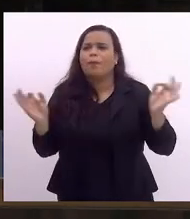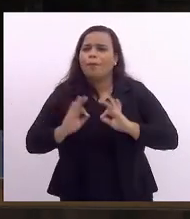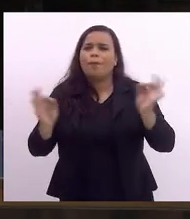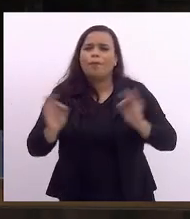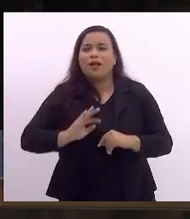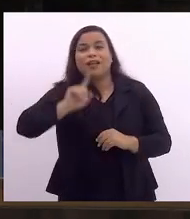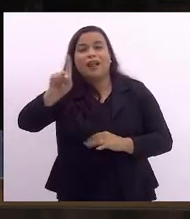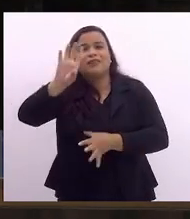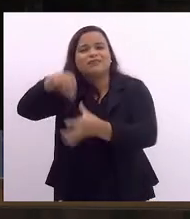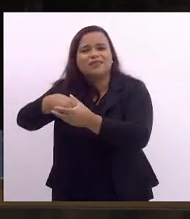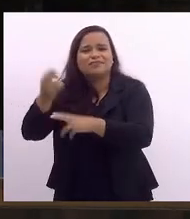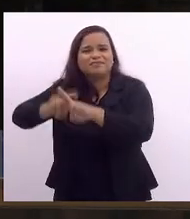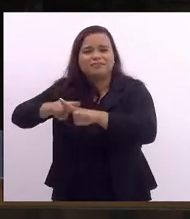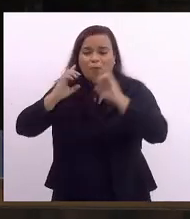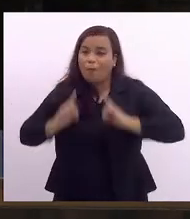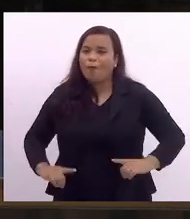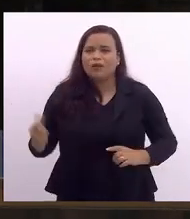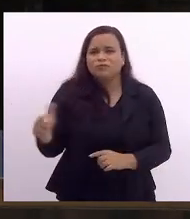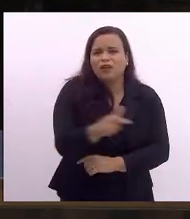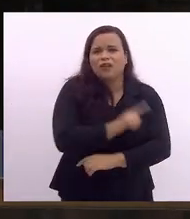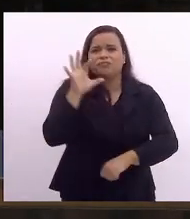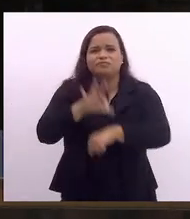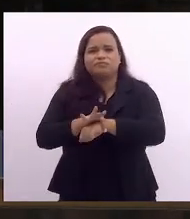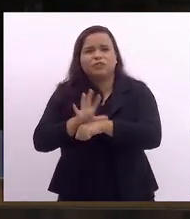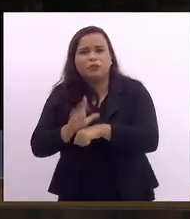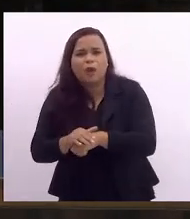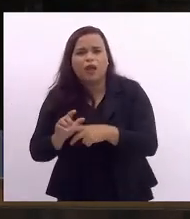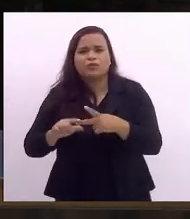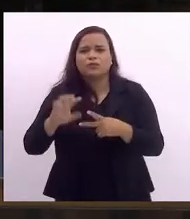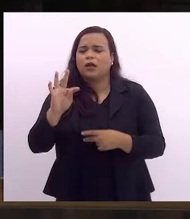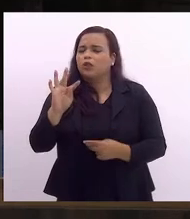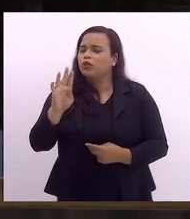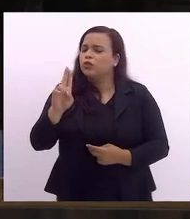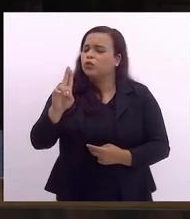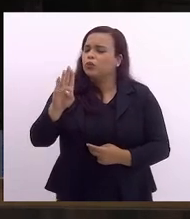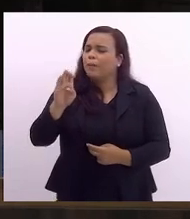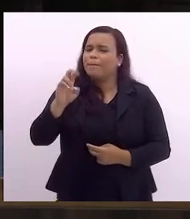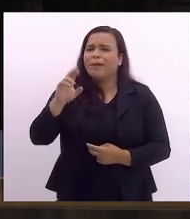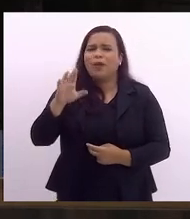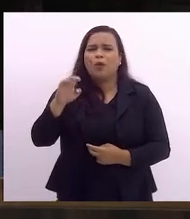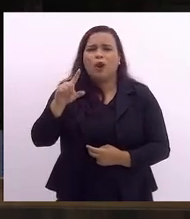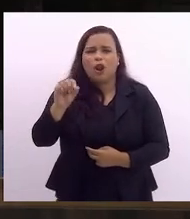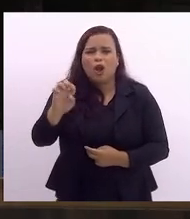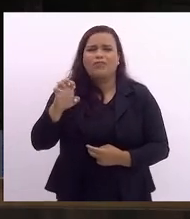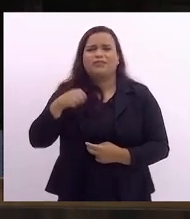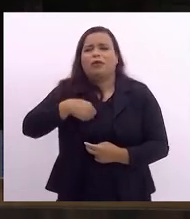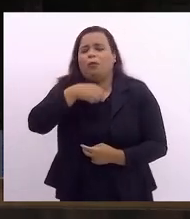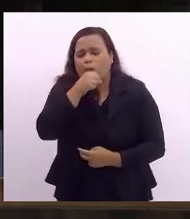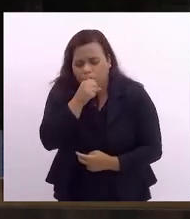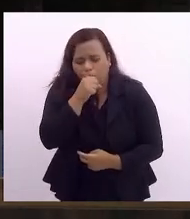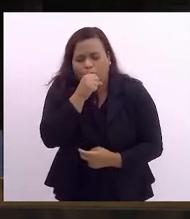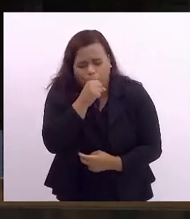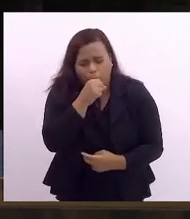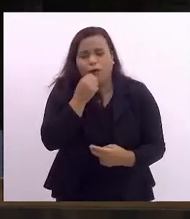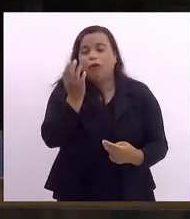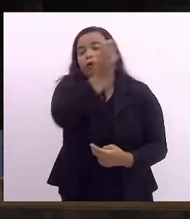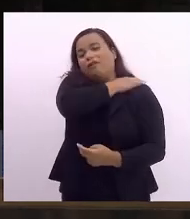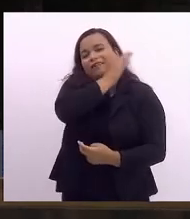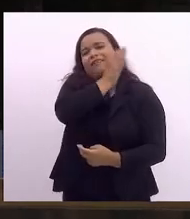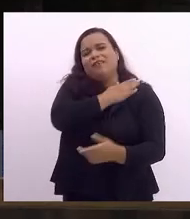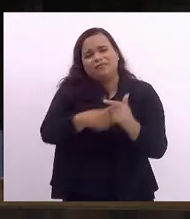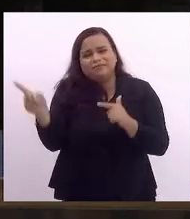espaço, com o acometimento de doenças como tuberculose, uma doença que, basicamente, mundialmente